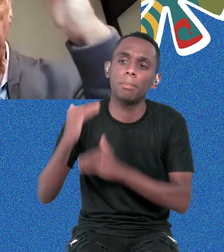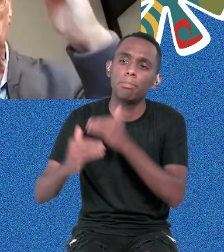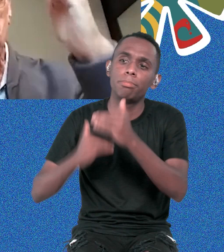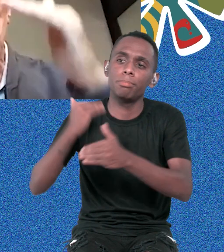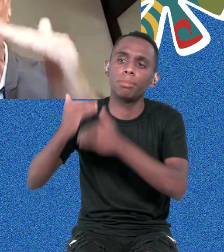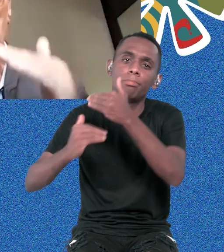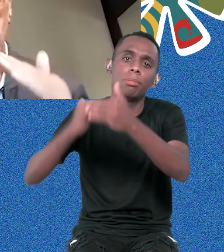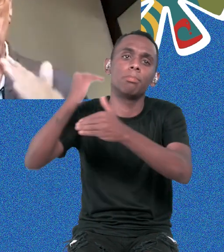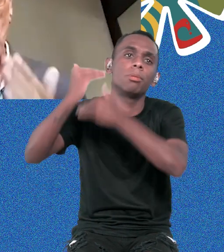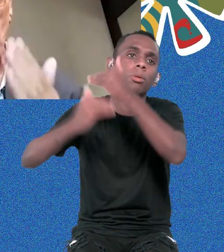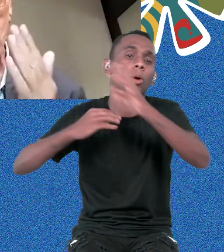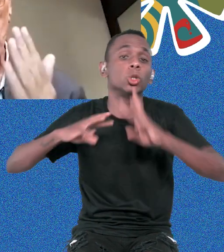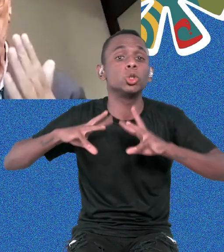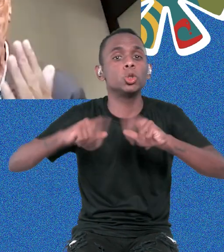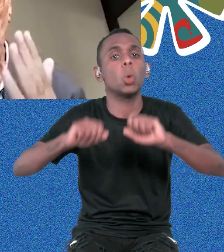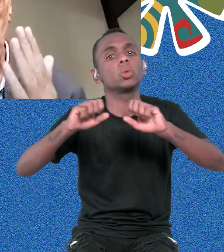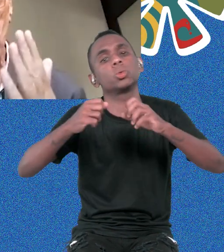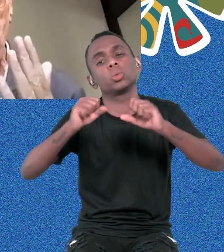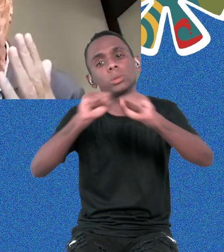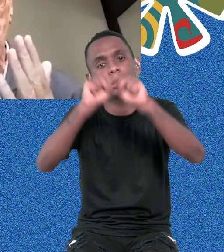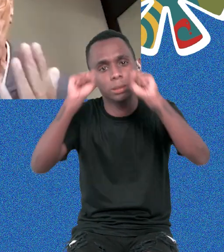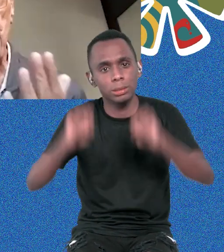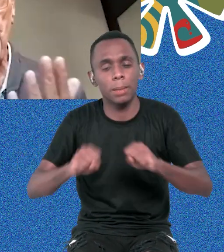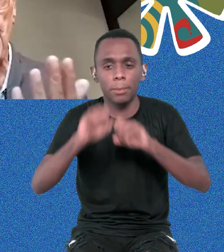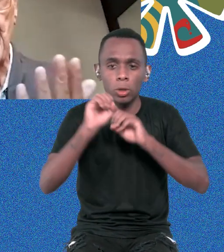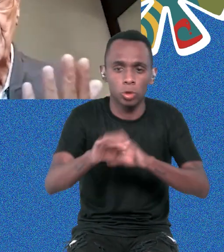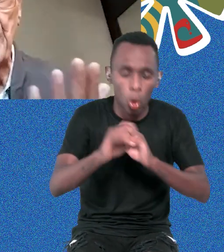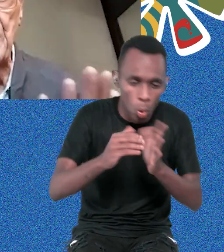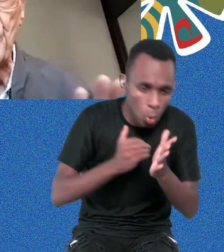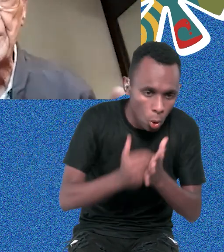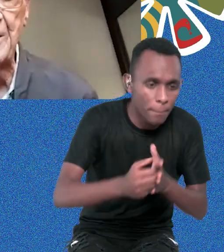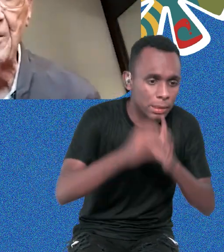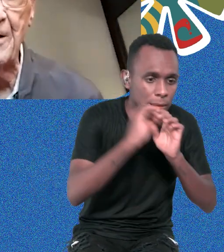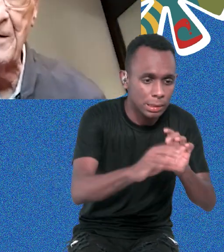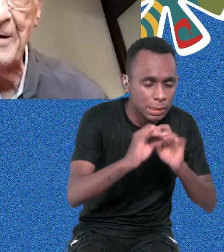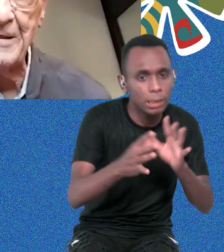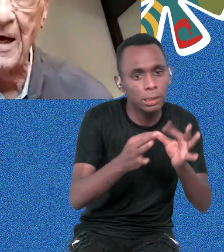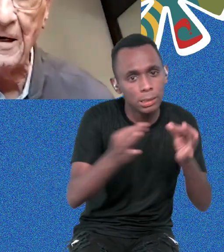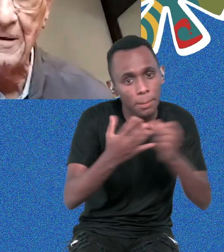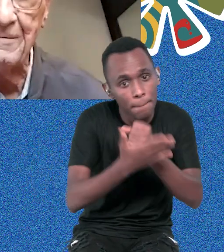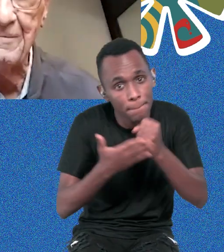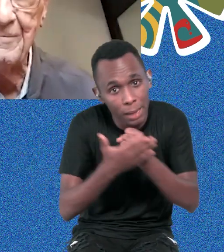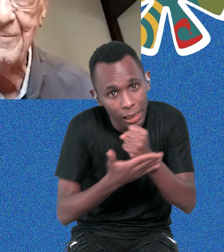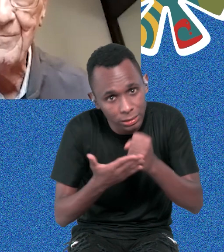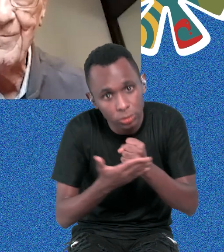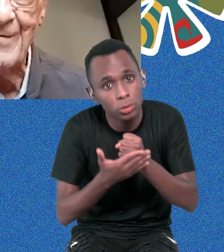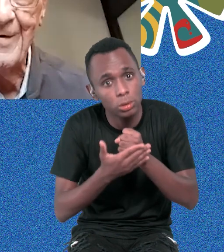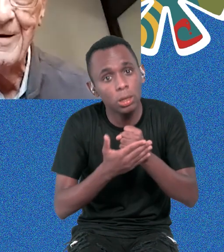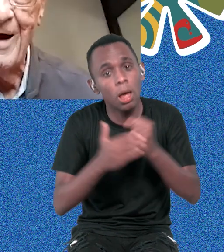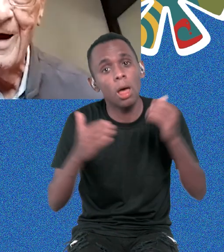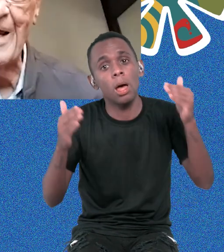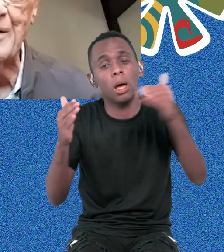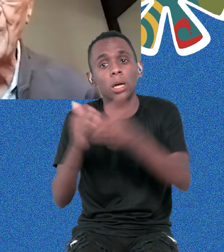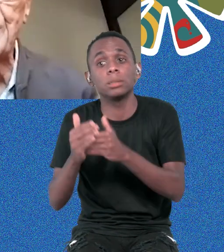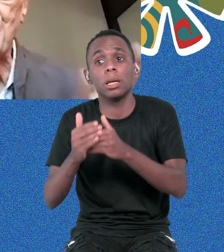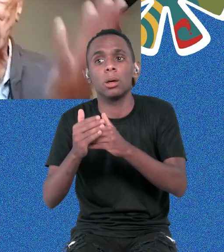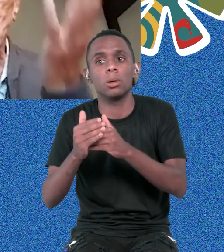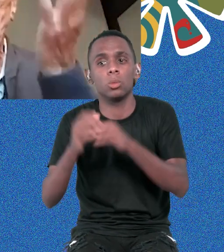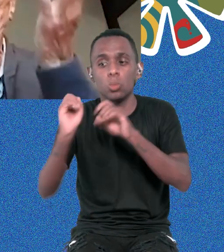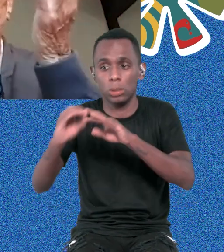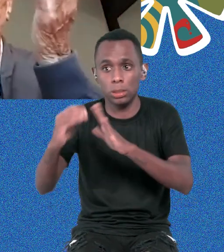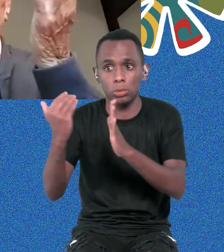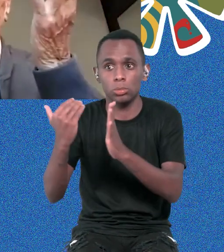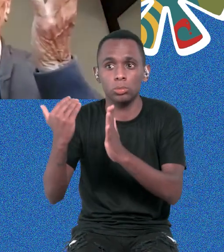subiendo en degraus. Todo nuestro sistema educacional comienza por la educación elemental, hasta la